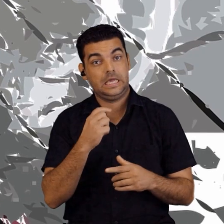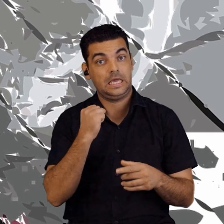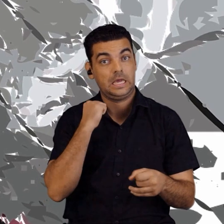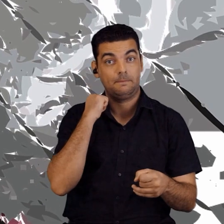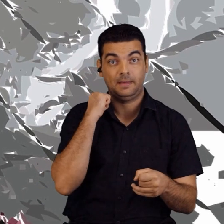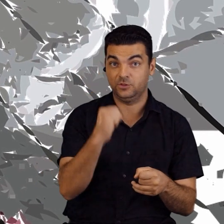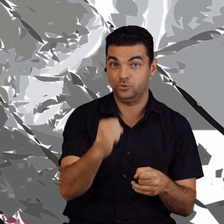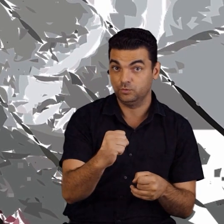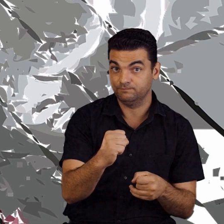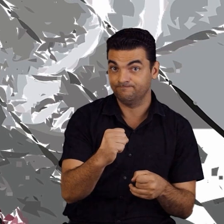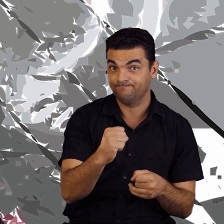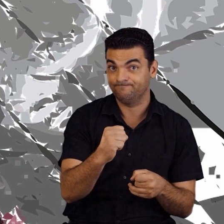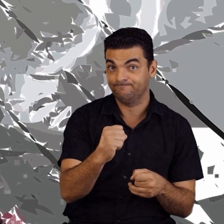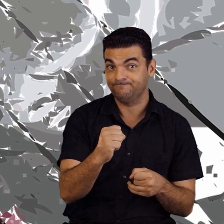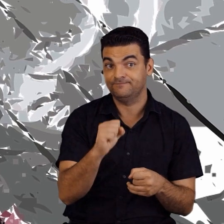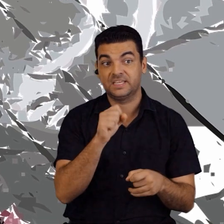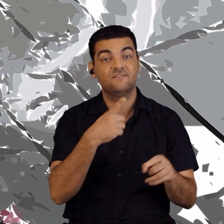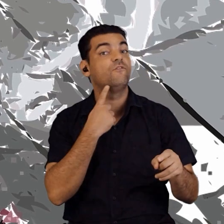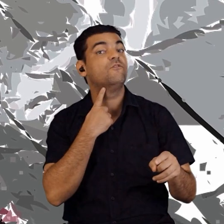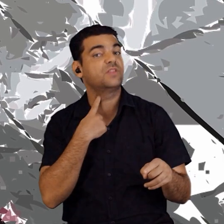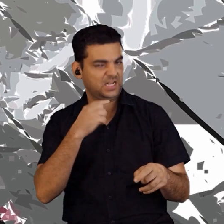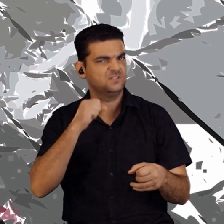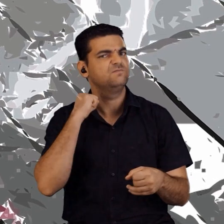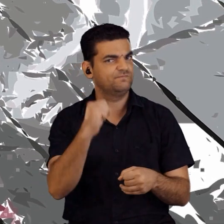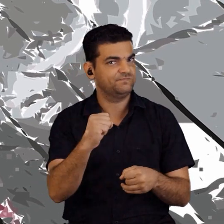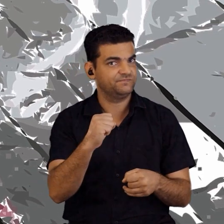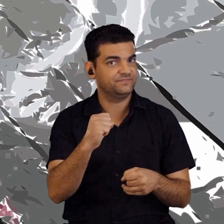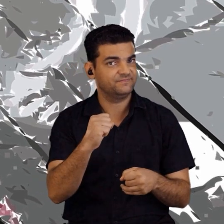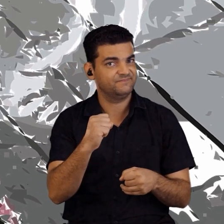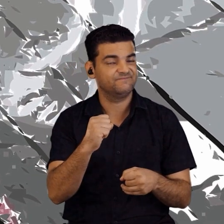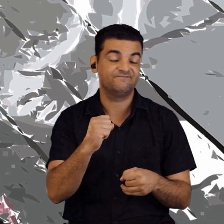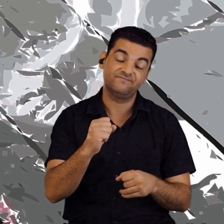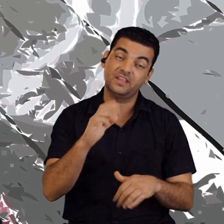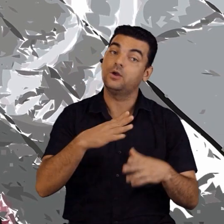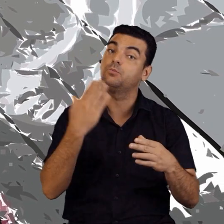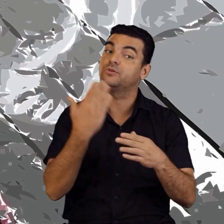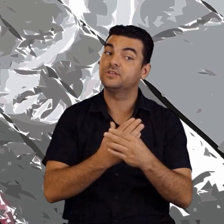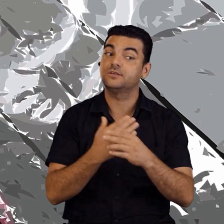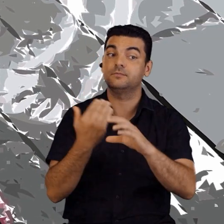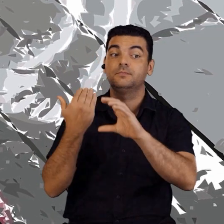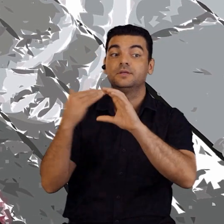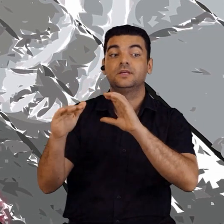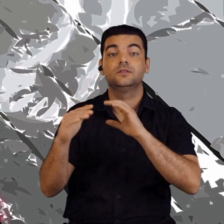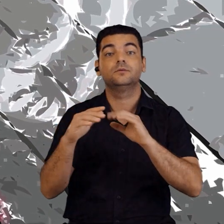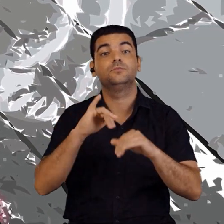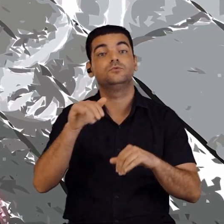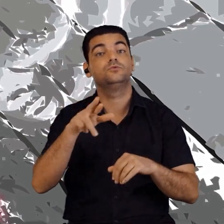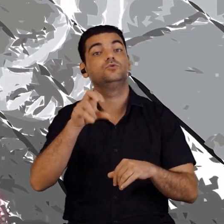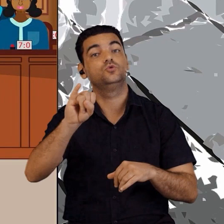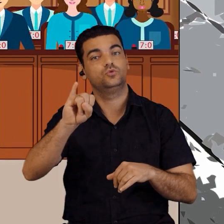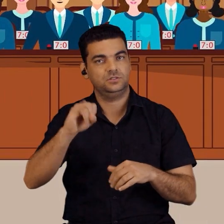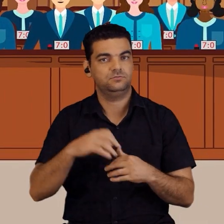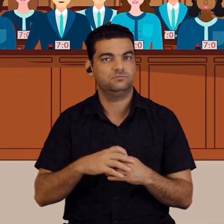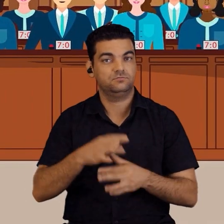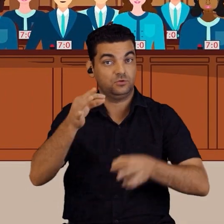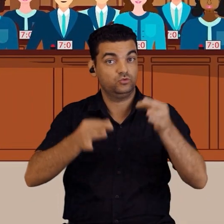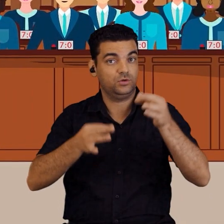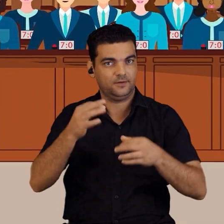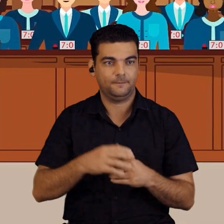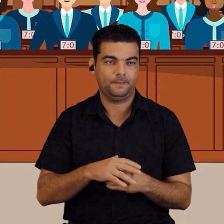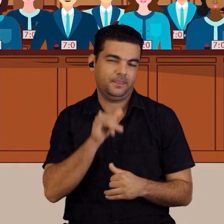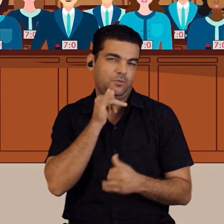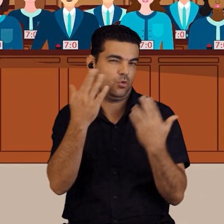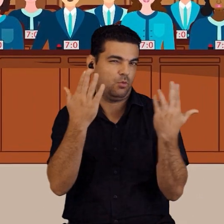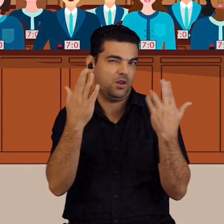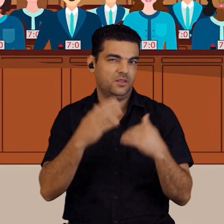caso de crimes dolosos contra a vida, quando há intenção de matar, o processo é submetido ao Tribunal do Júri. Ilustração de